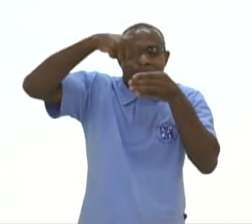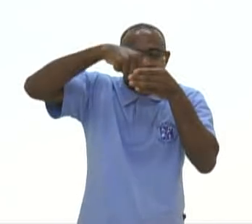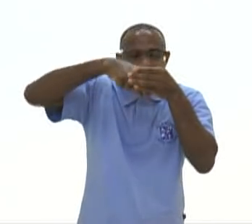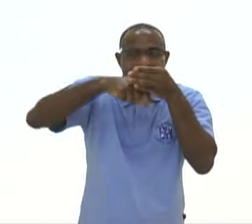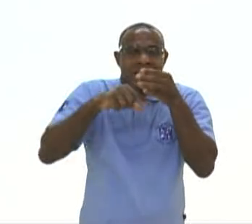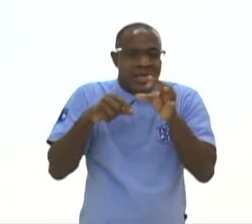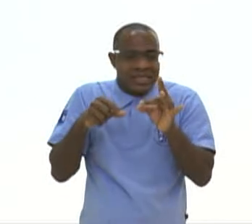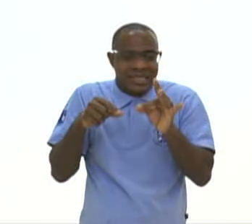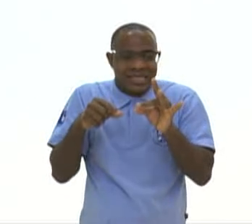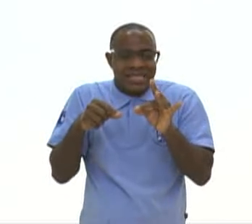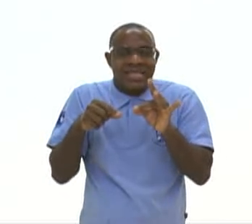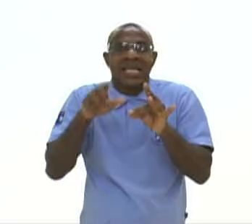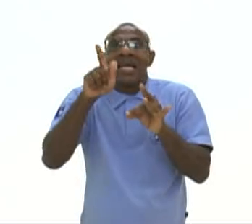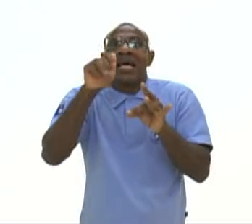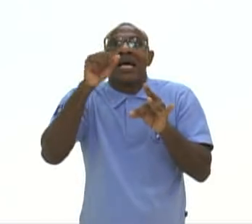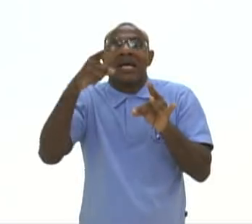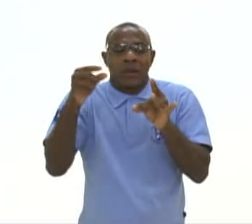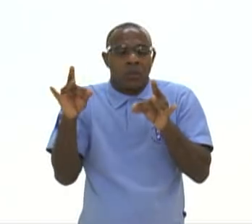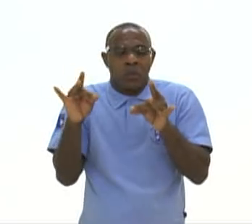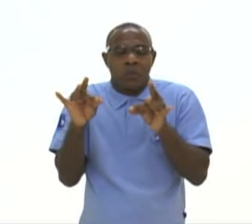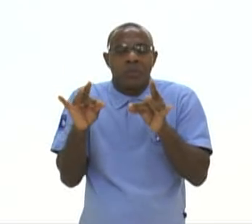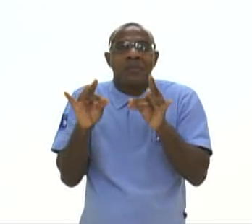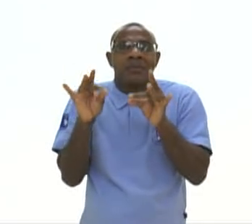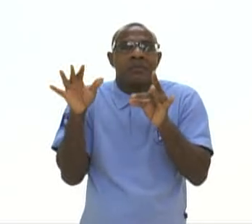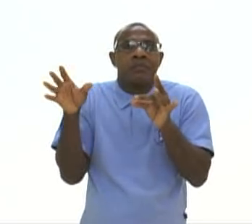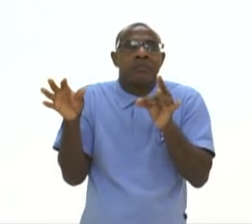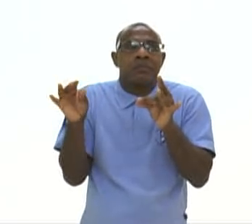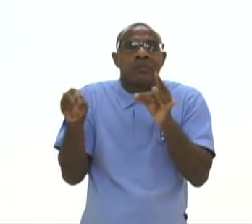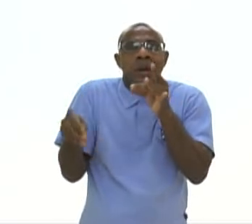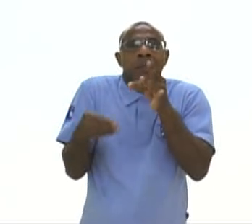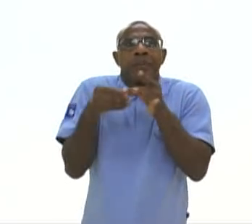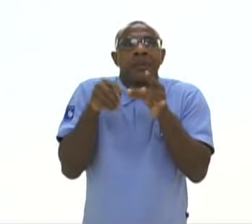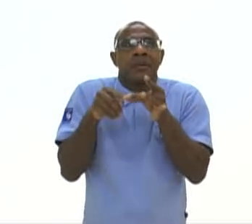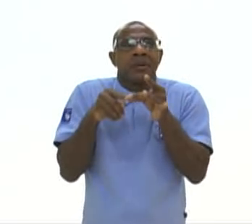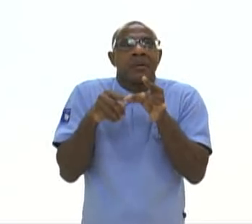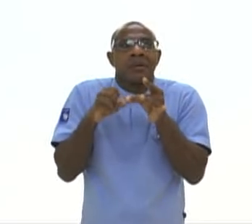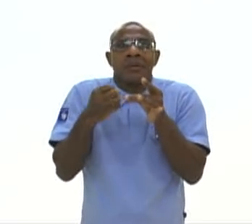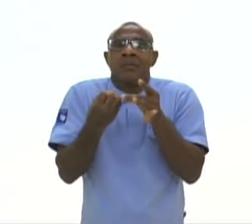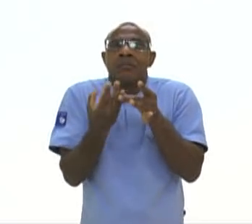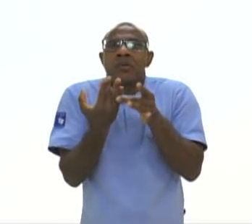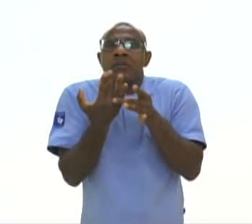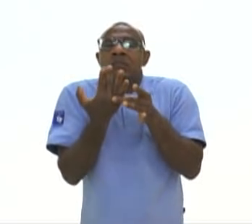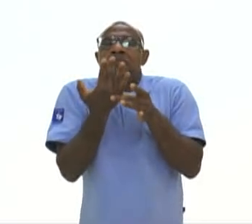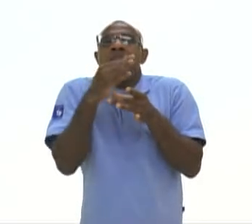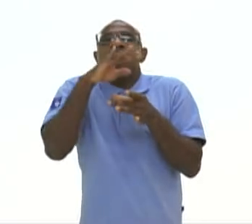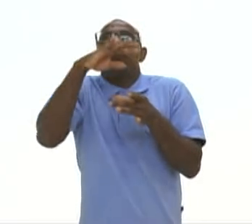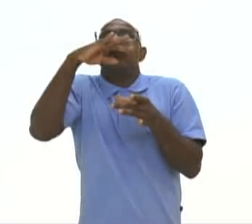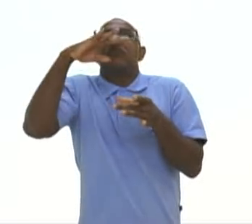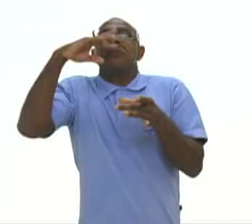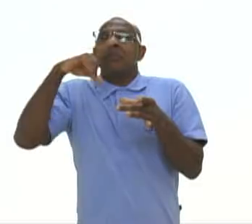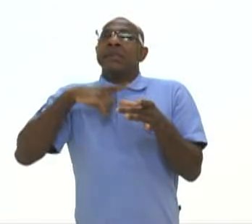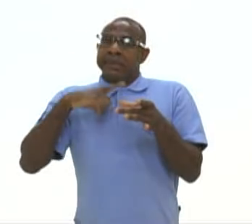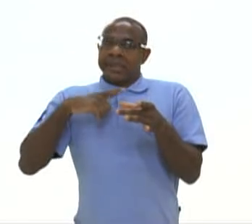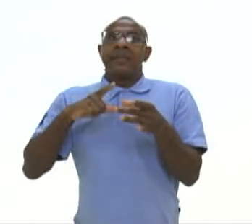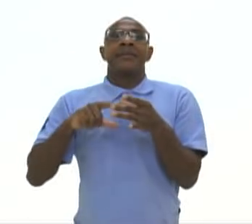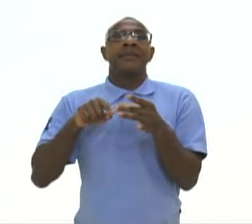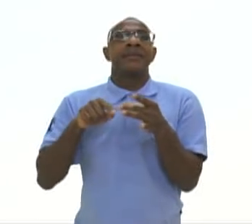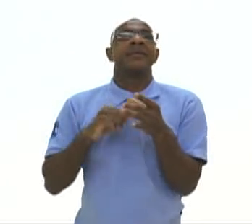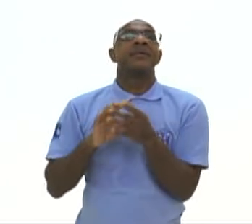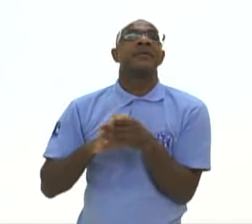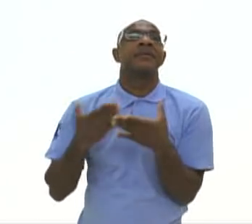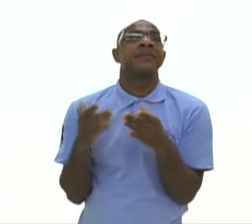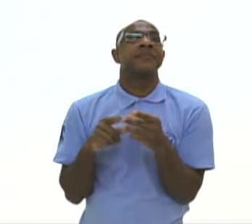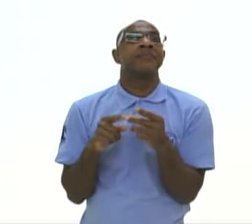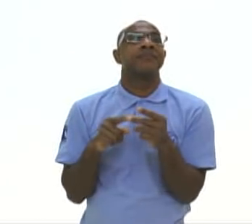grudar o grão do pólen nesse líquido. E esse líquido também às vezes tem um cheirinho que atrai os animais, que são os polinizadores.